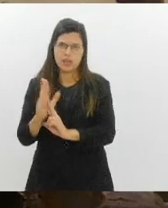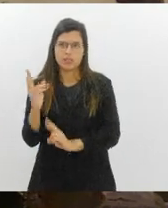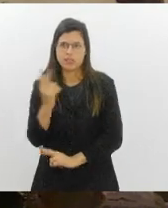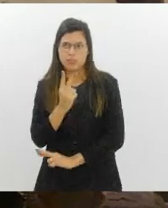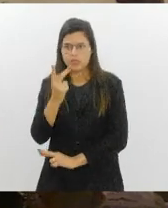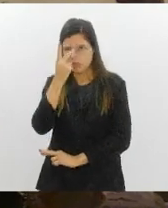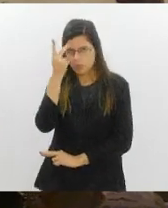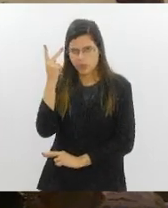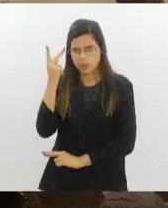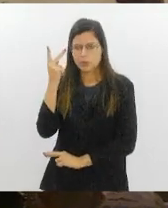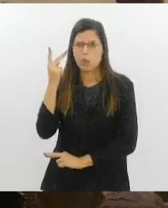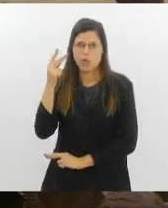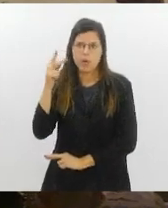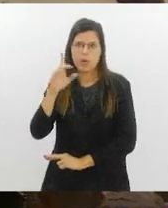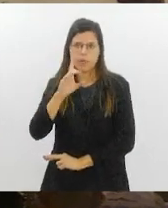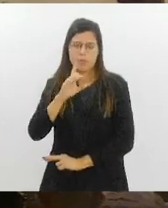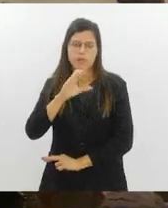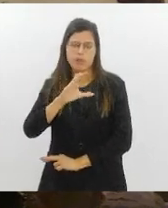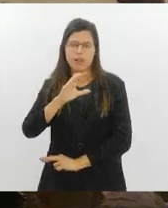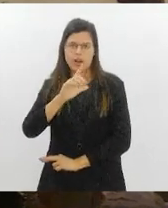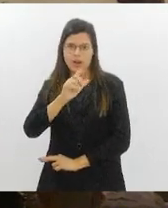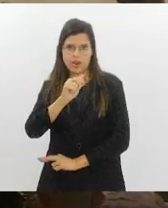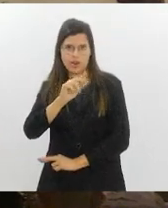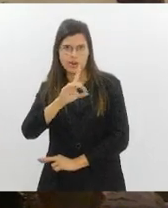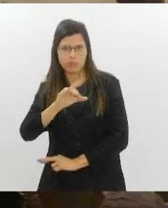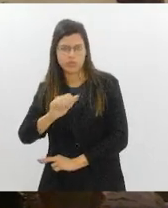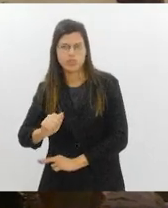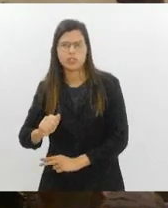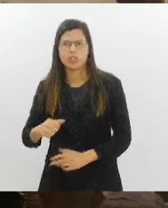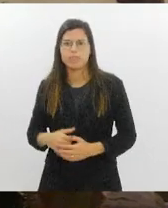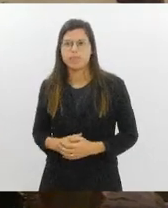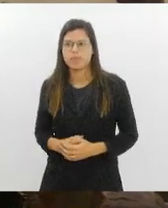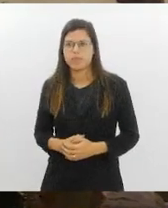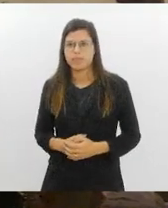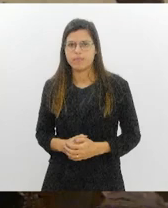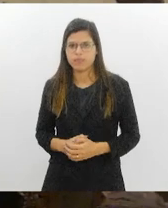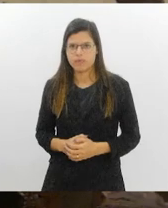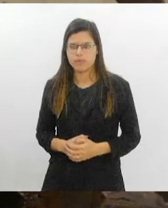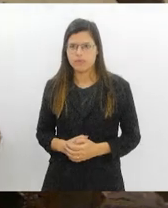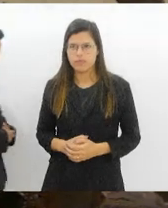Cláudia. A Leila e a Cláudia. Bom, eu quero dizer que em